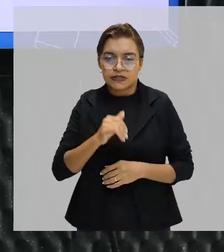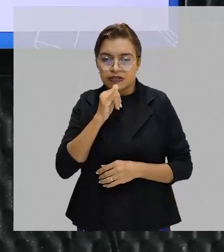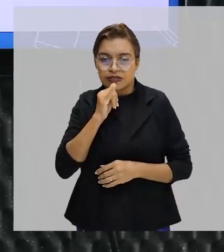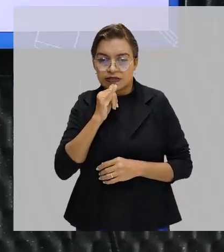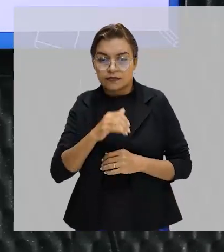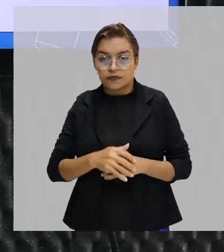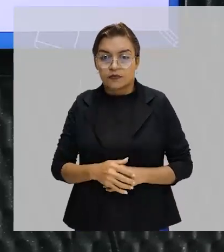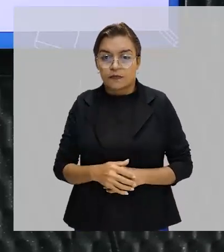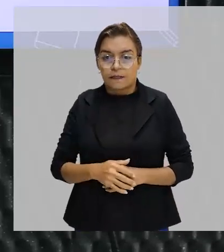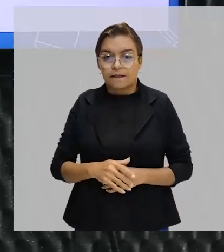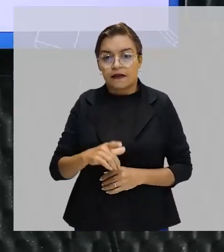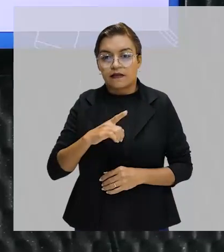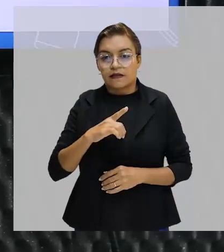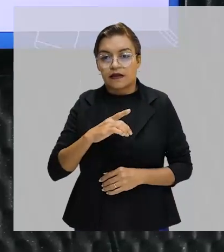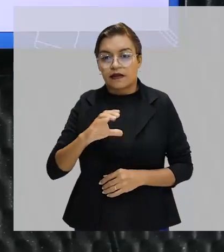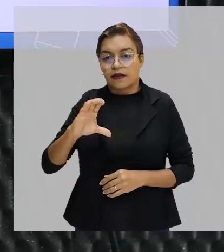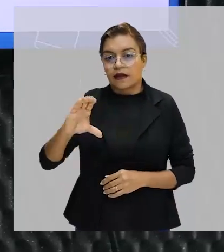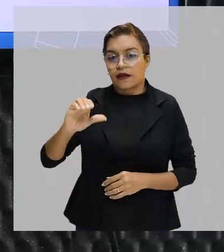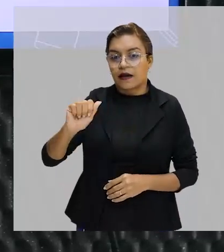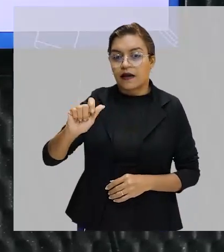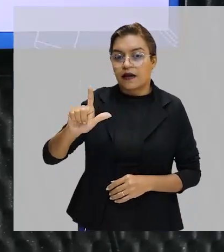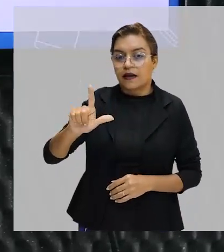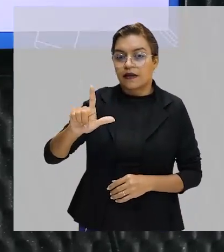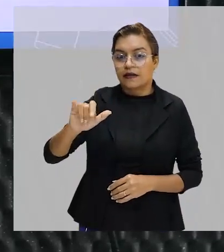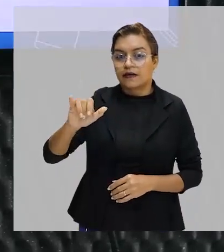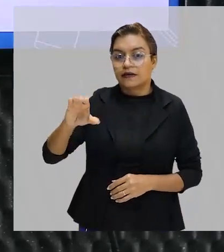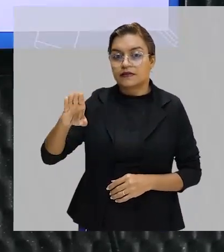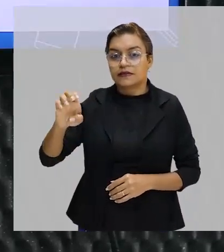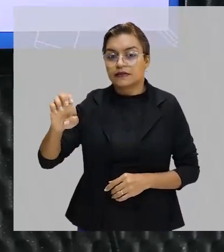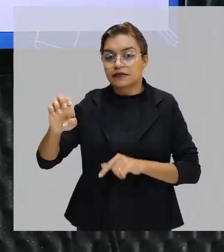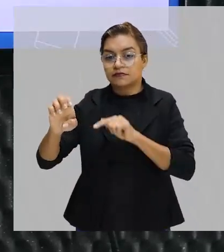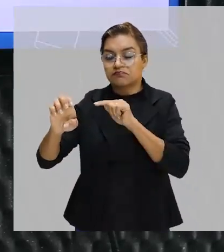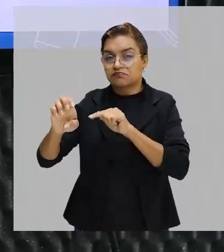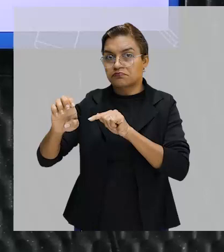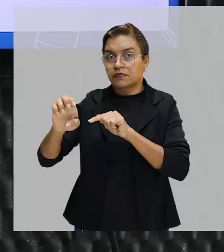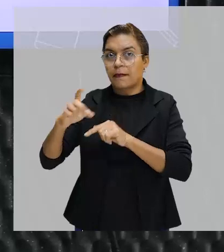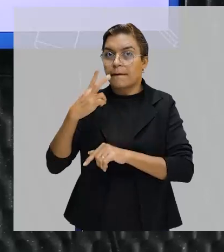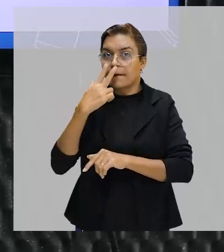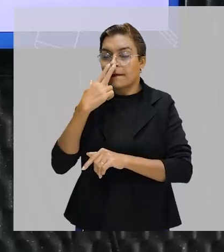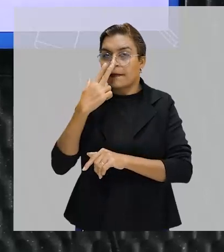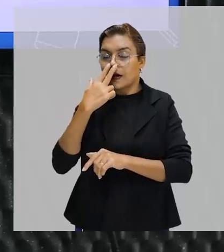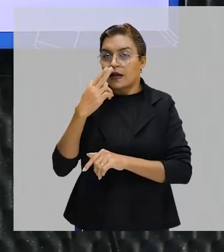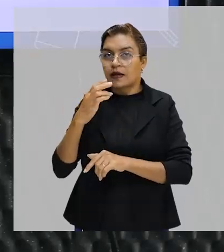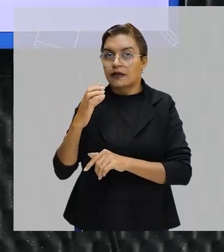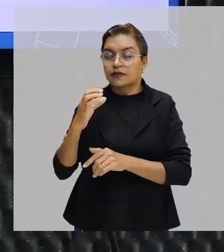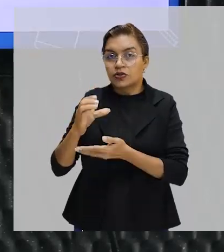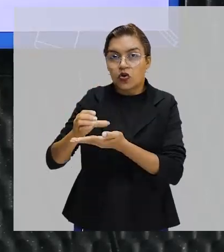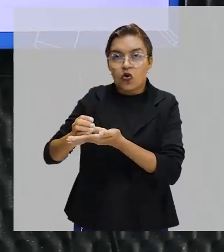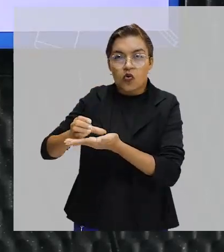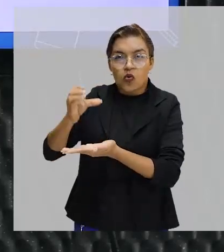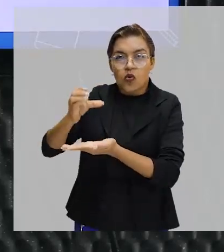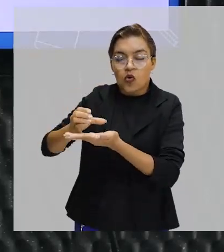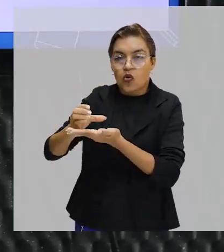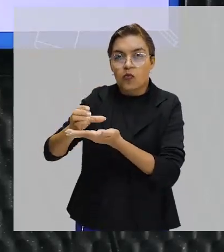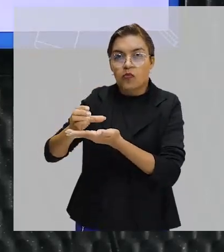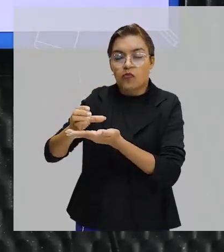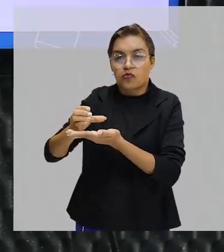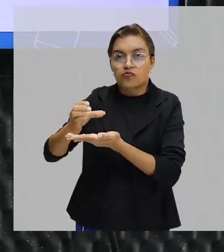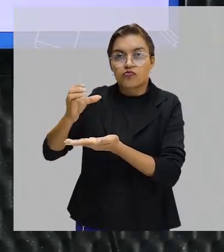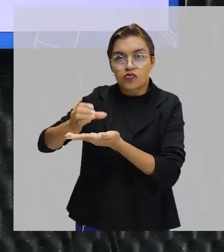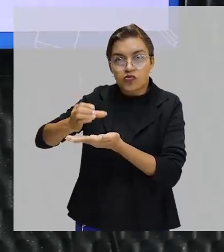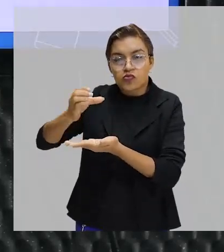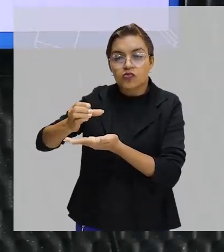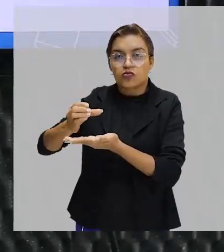de vinho. Lá em cima, né? Eu vou beber um cálice. Nesse caso, teria um outro significado, né? Está relacionado